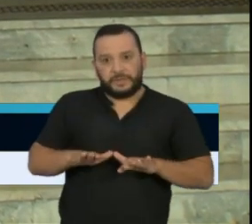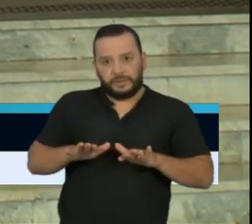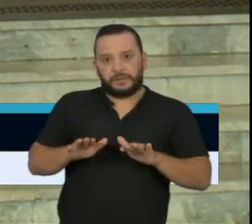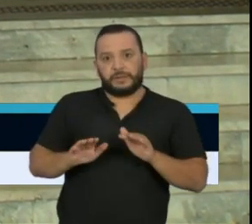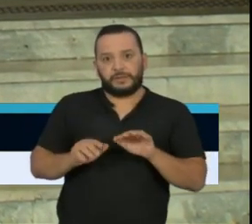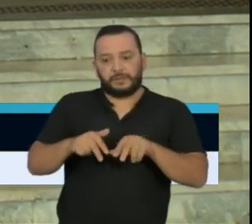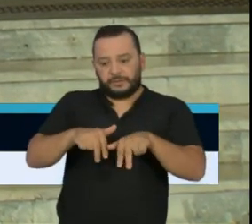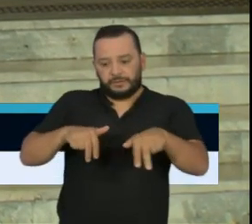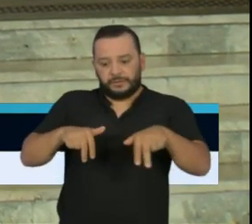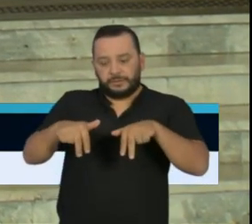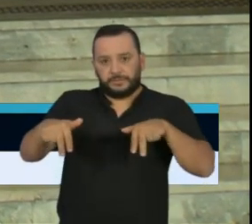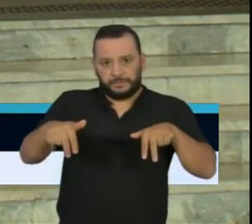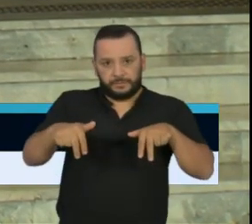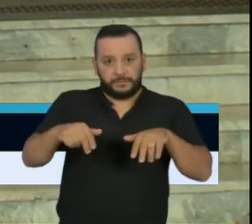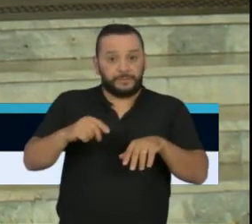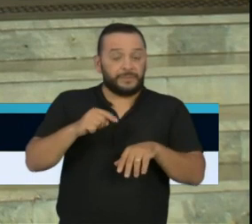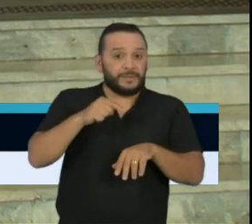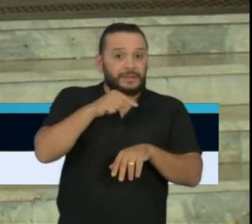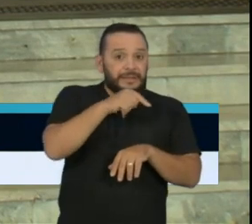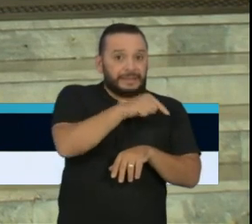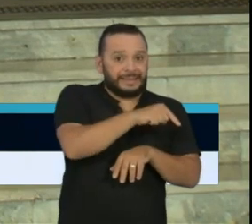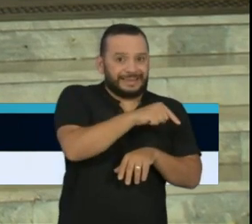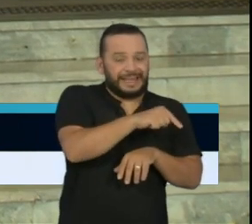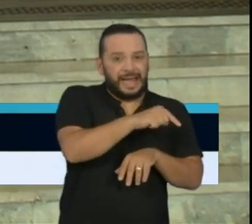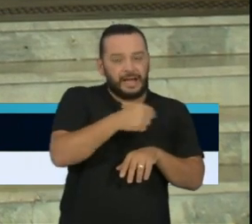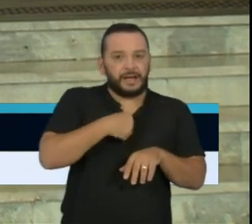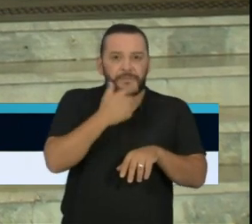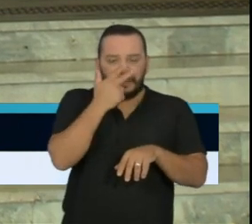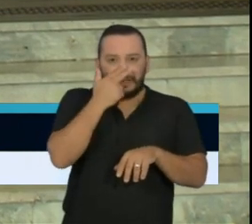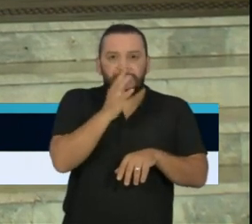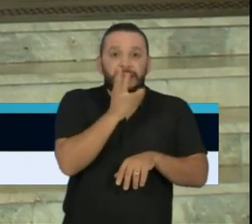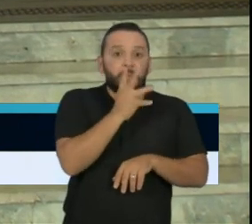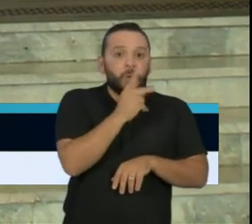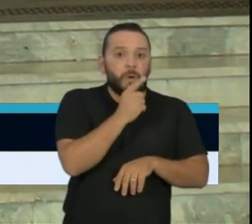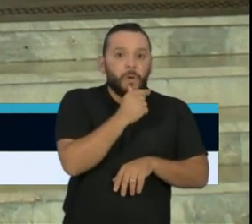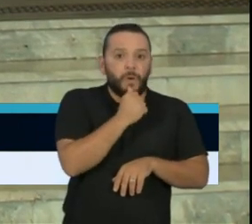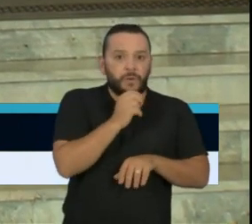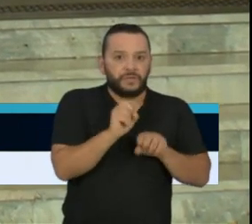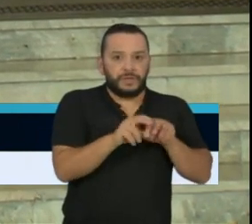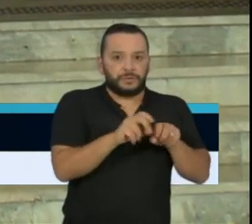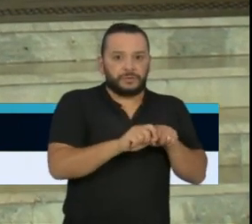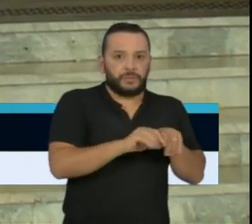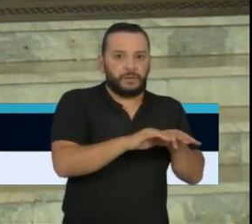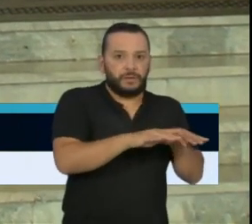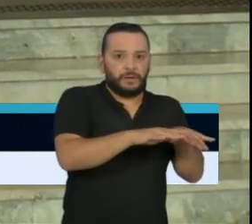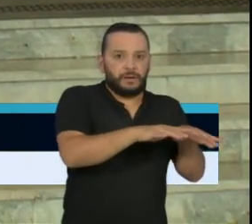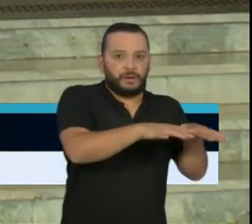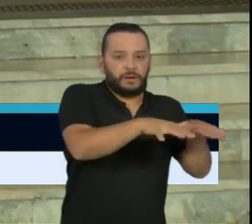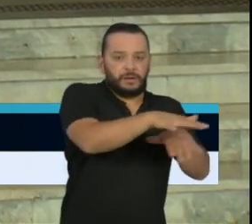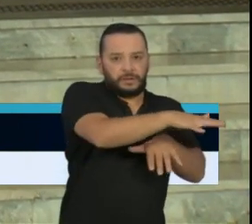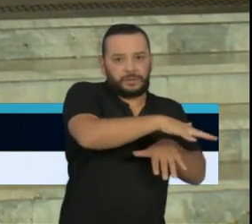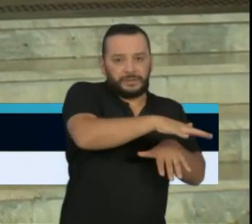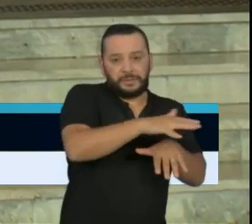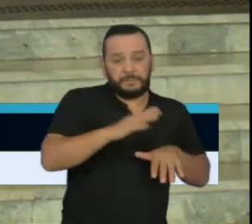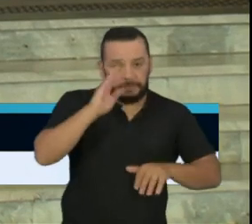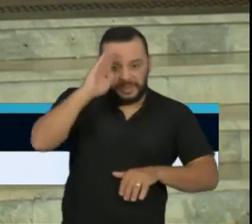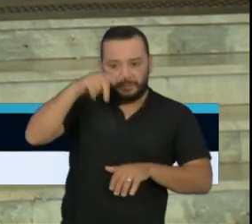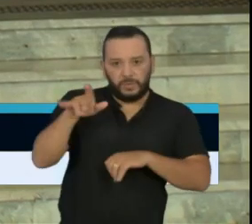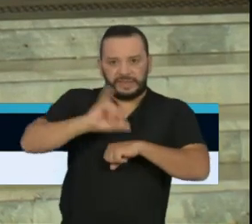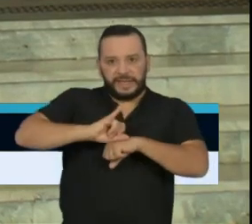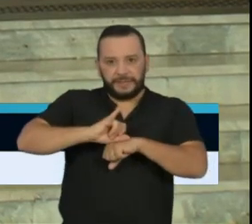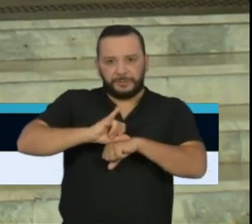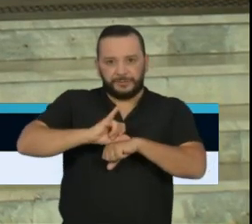atrasado em termos de epidemia de 2 a 3 semanas, o que é uma ótima notícia. Isto possibilita e possibilitou